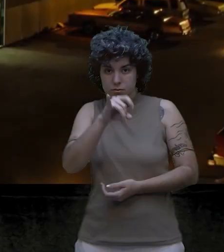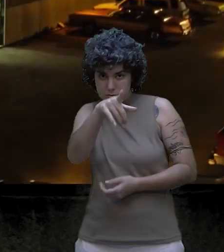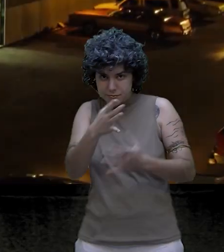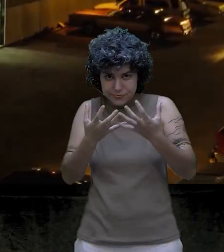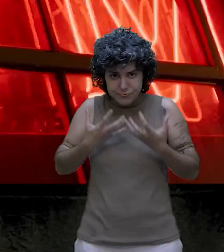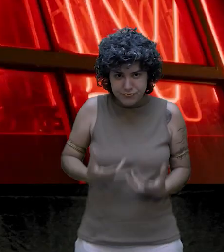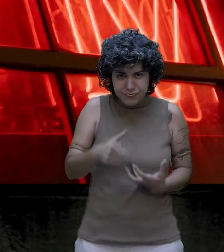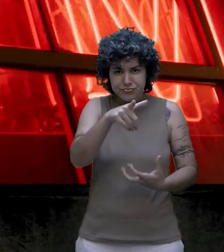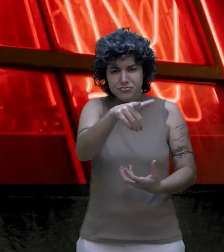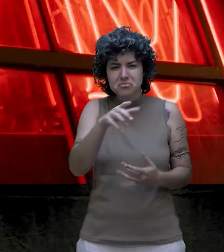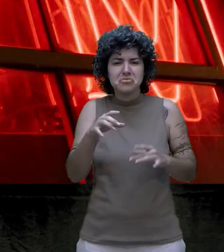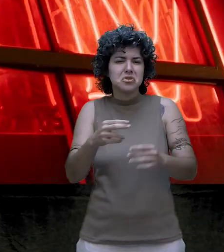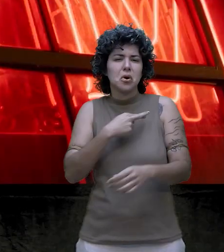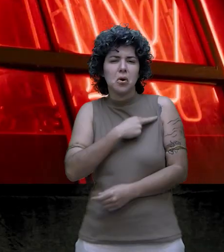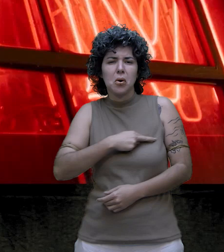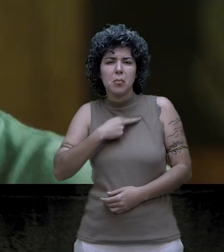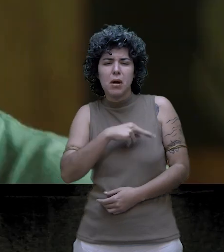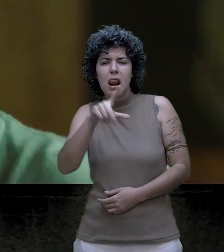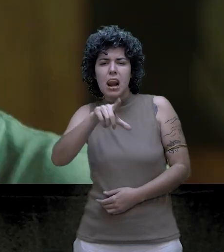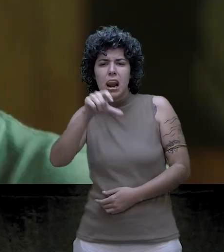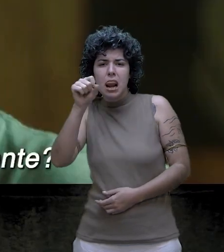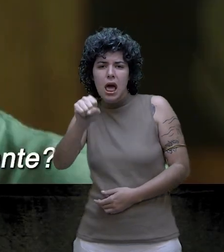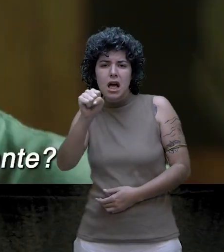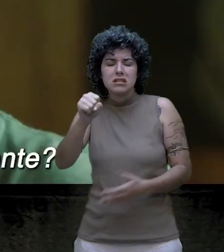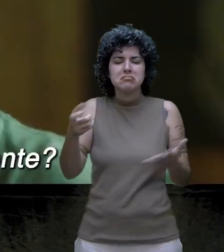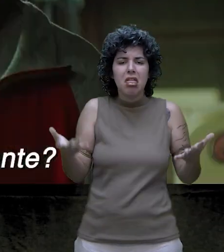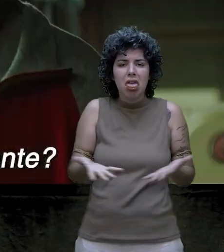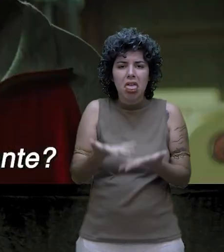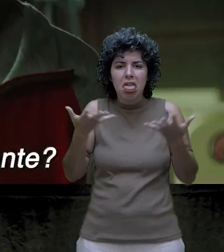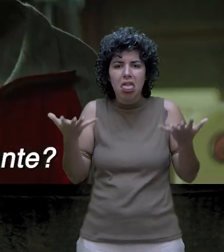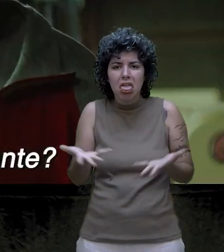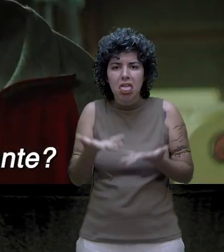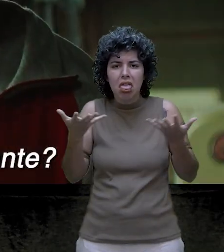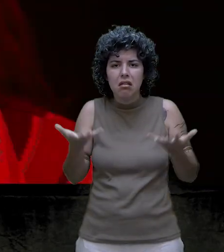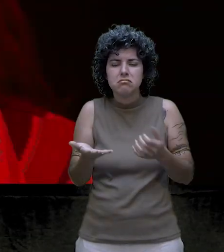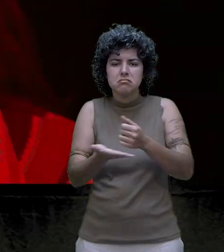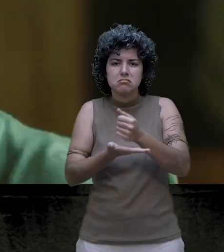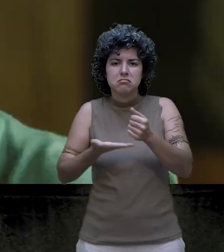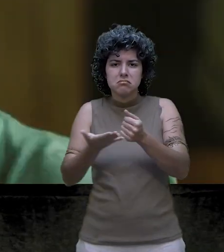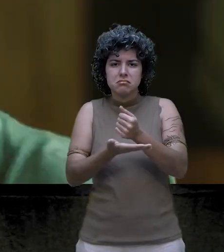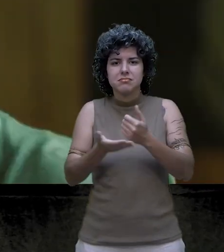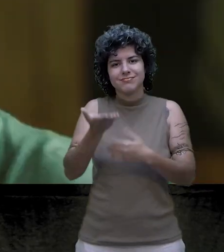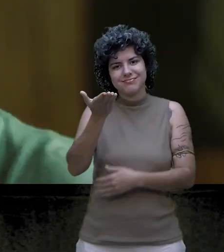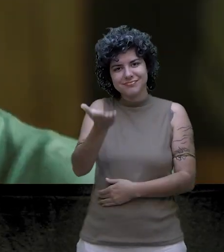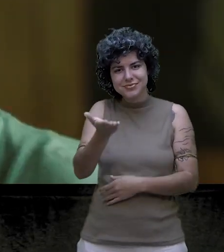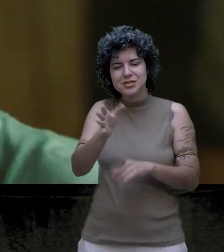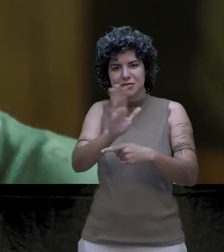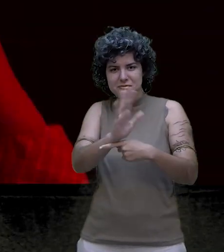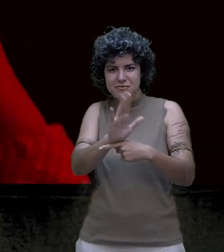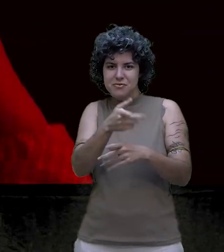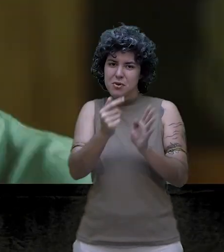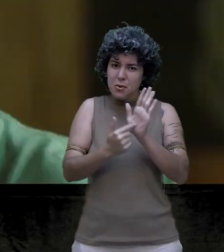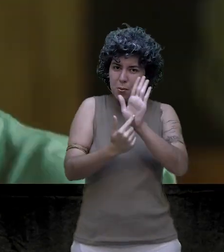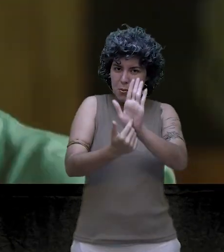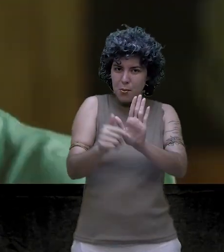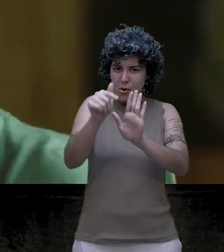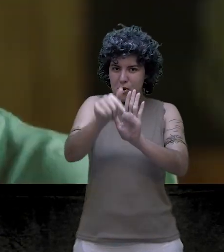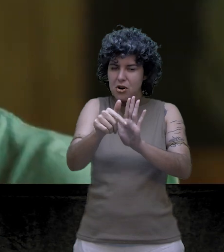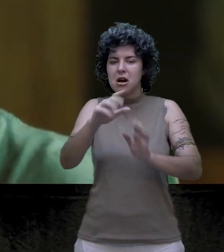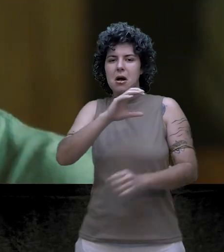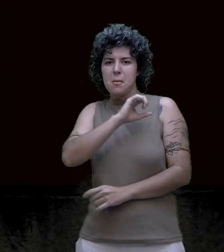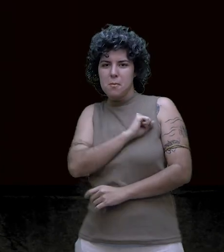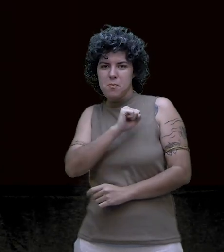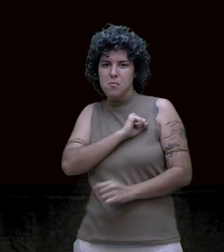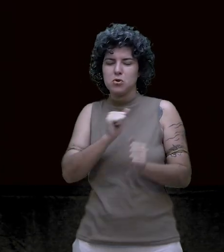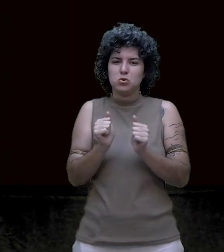Se você tá cansado de romance lésbico, água com açúcar, Love Lies Bleeding chegou pra te lembrar que amor também pode vir com